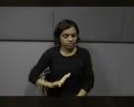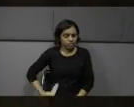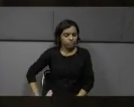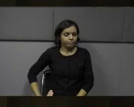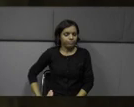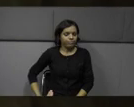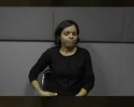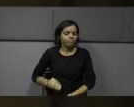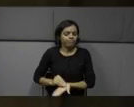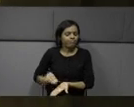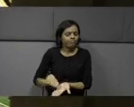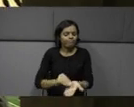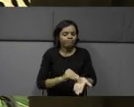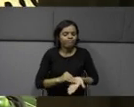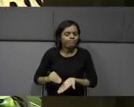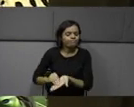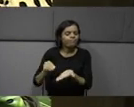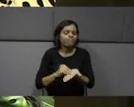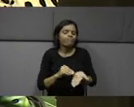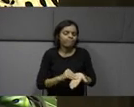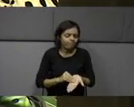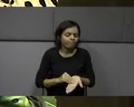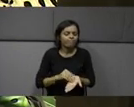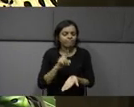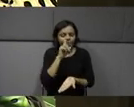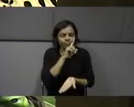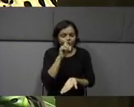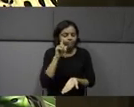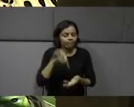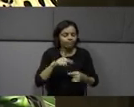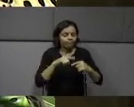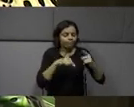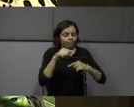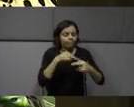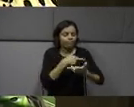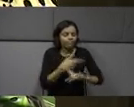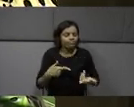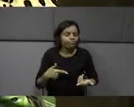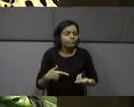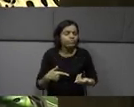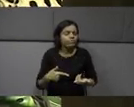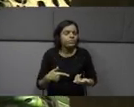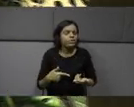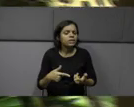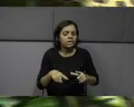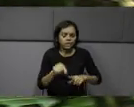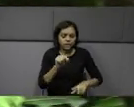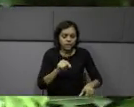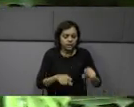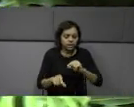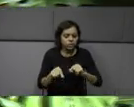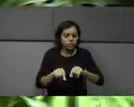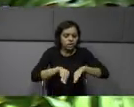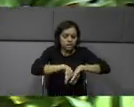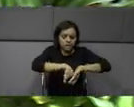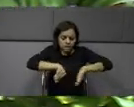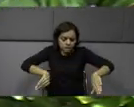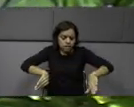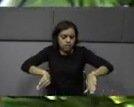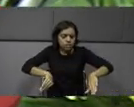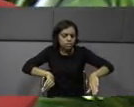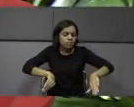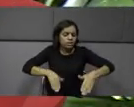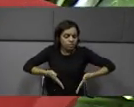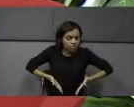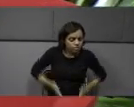universalidade necessária que a gente precisa ter os equipamentos porque a gente separa maternidade de escola escola biblioteca a biblioteca